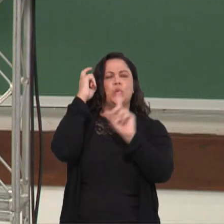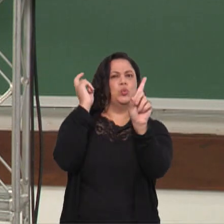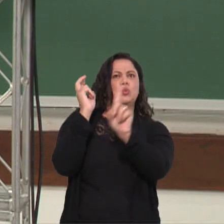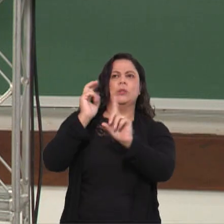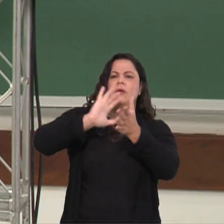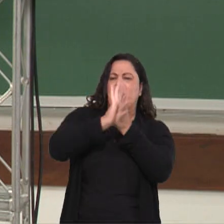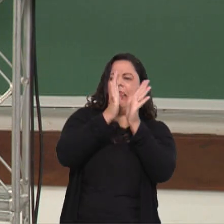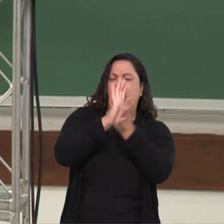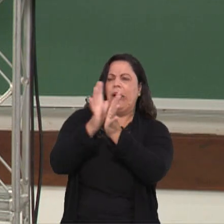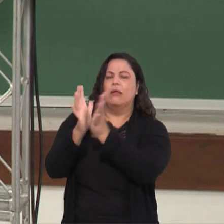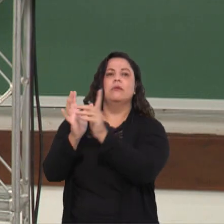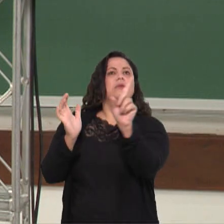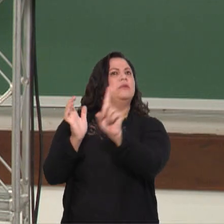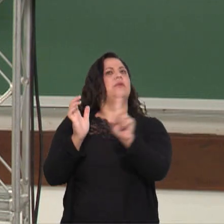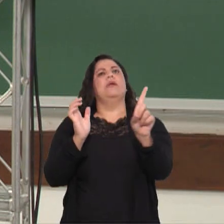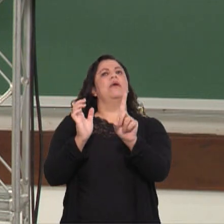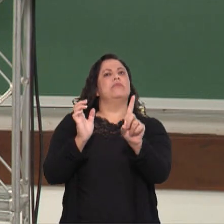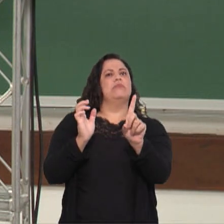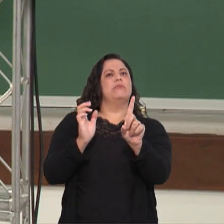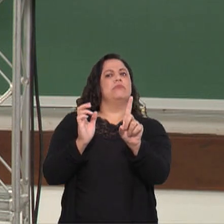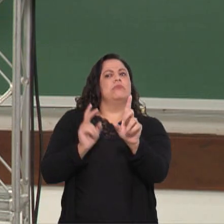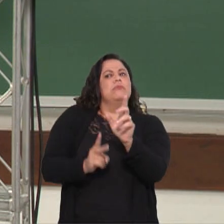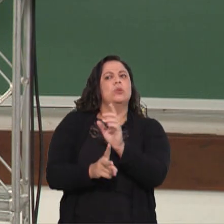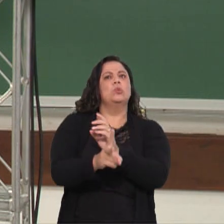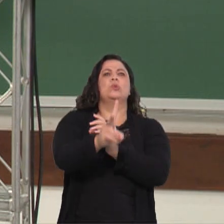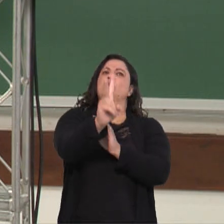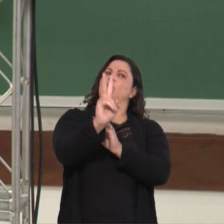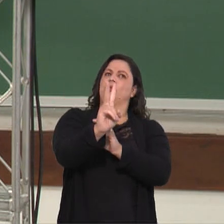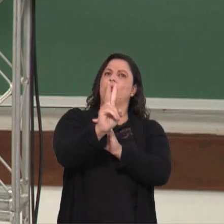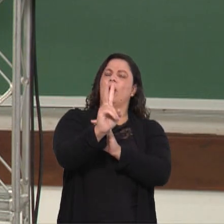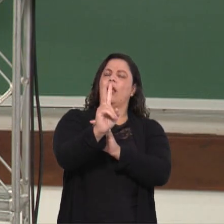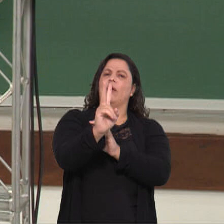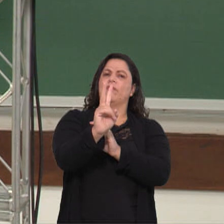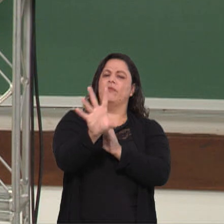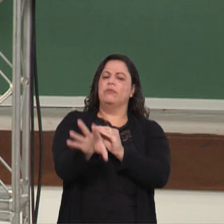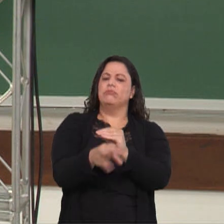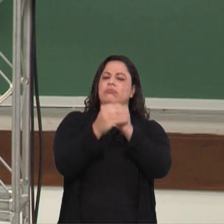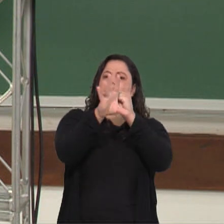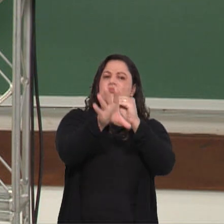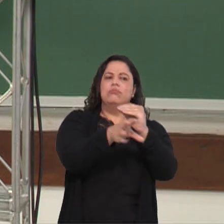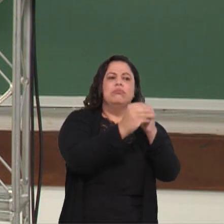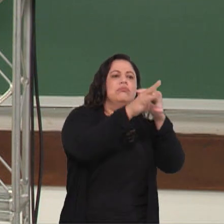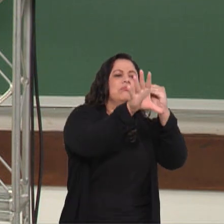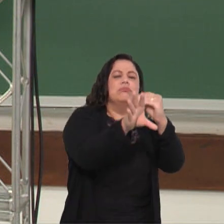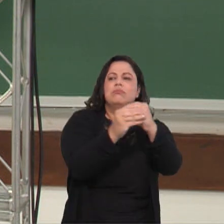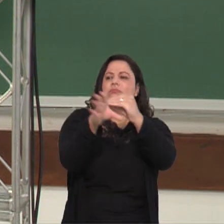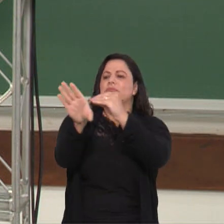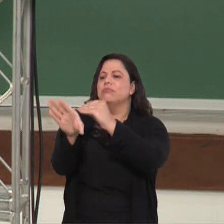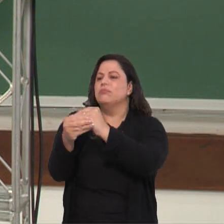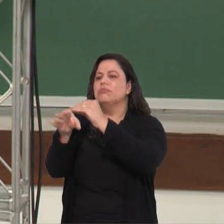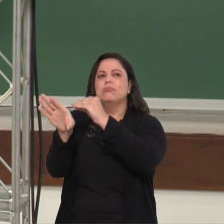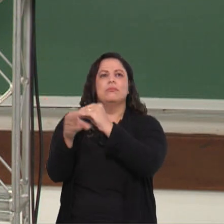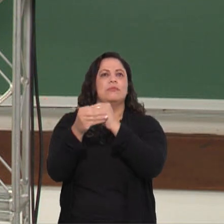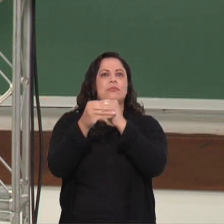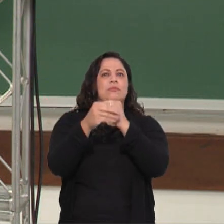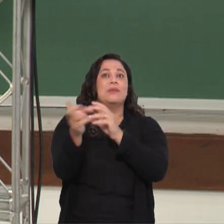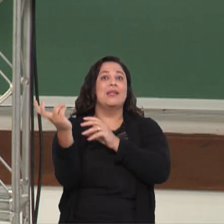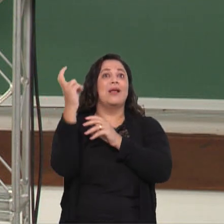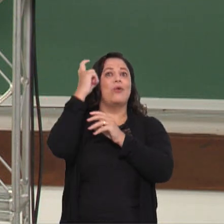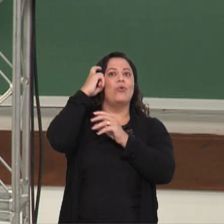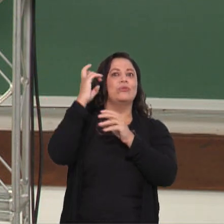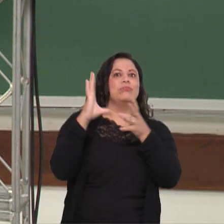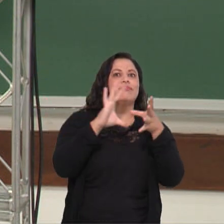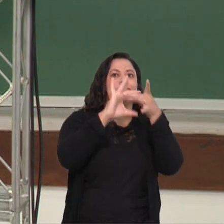pelo contrário, ele agregava todas as culturas, né, em torno de um grande conjunto, uma